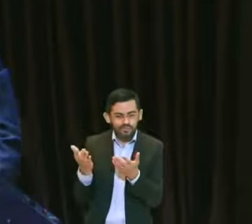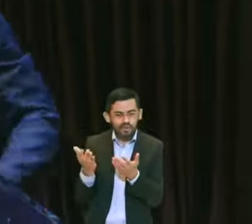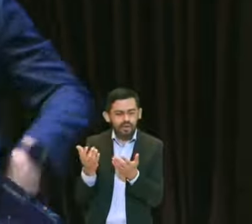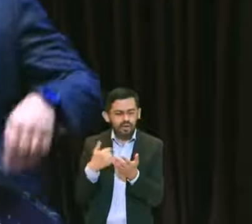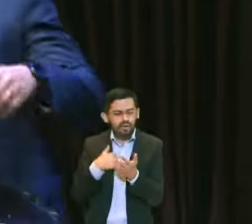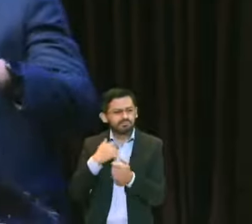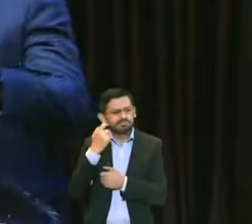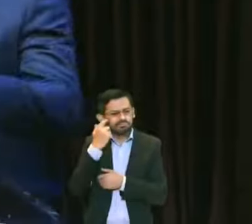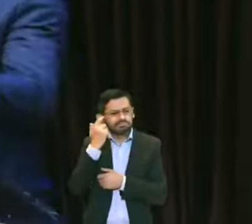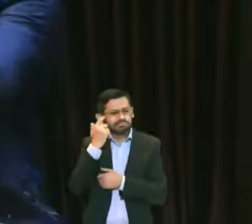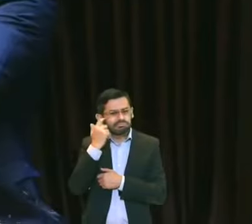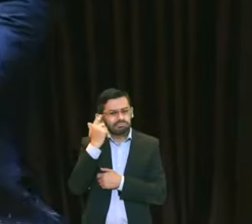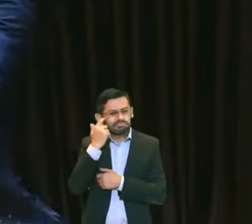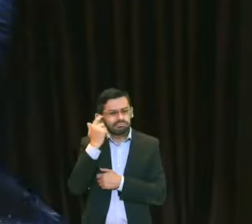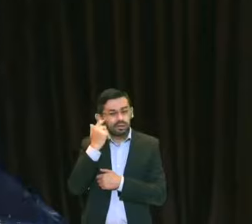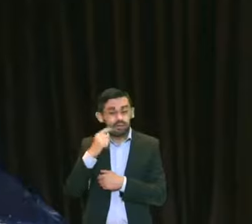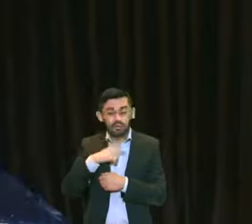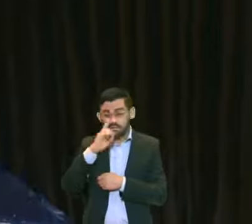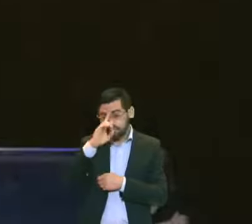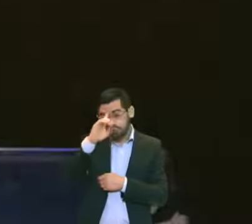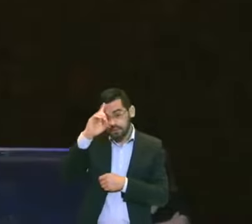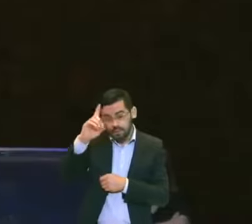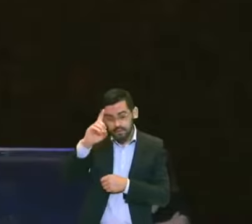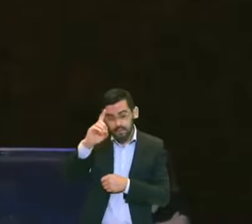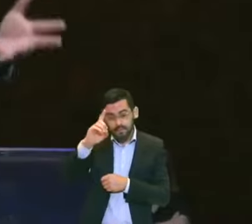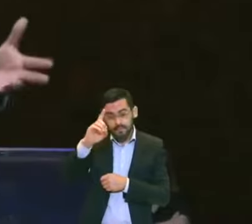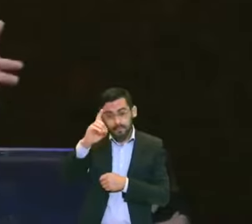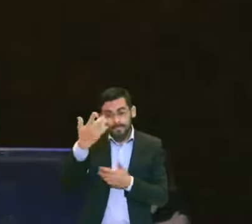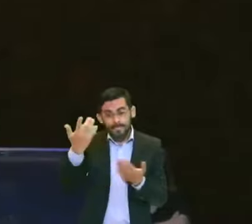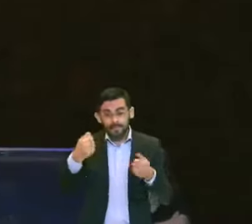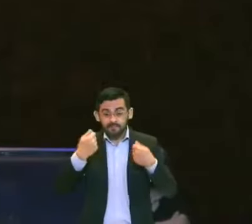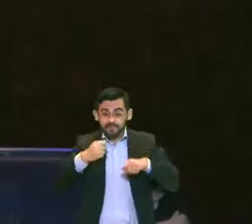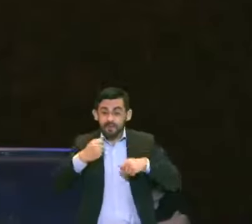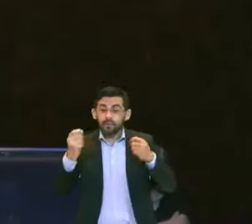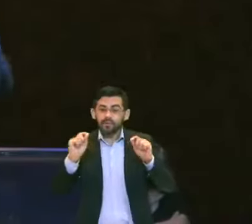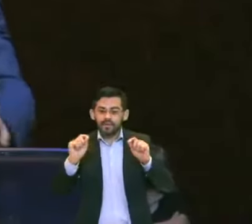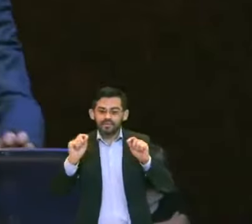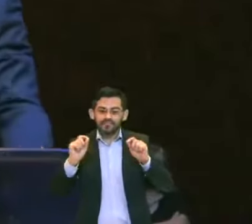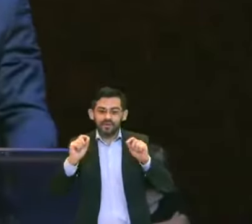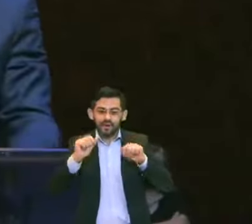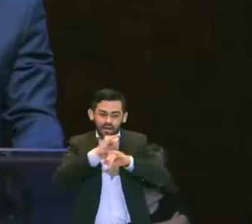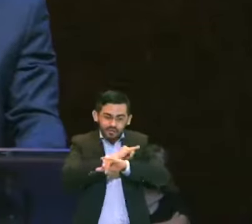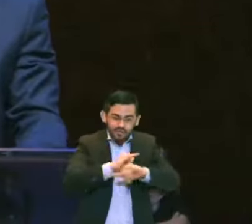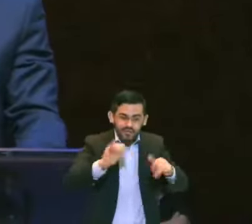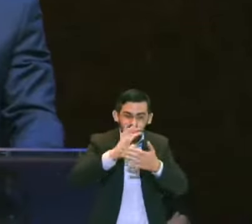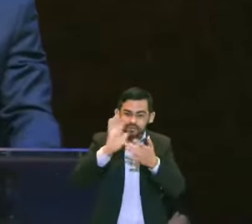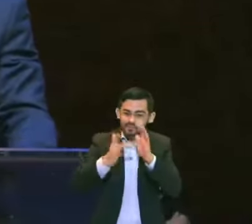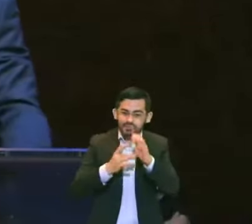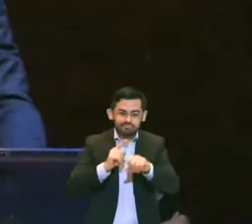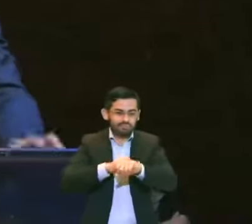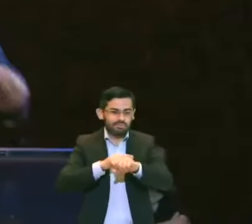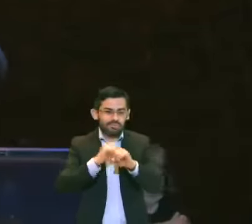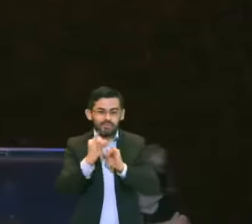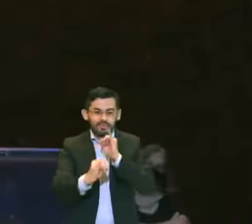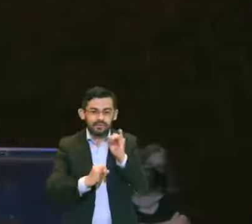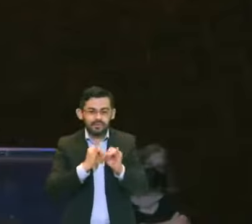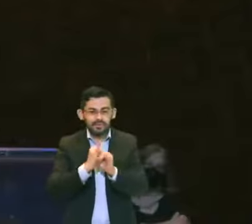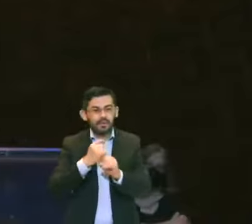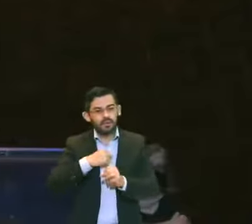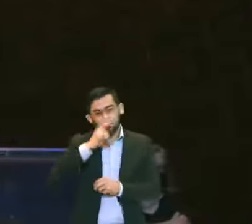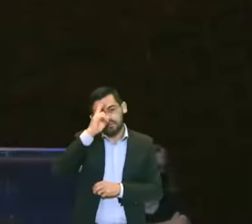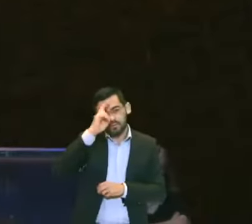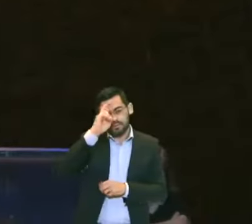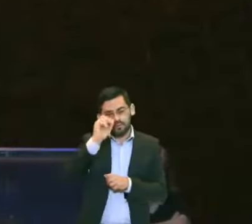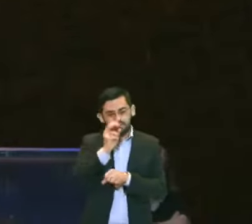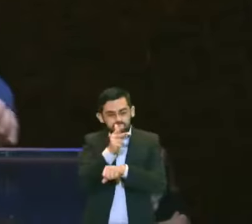E aí, tivemos uma ideia, a gente tinha que falar de Jesus naquele tempo através da internet. Eu lembro que eu gravei um